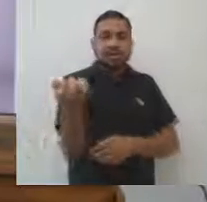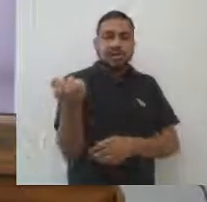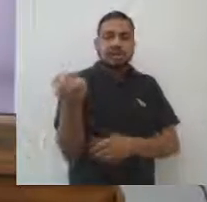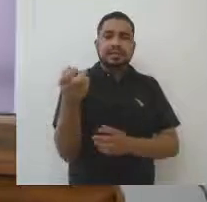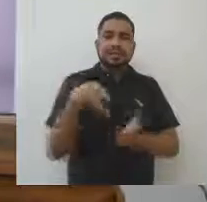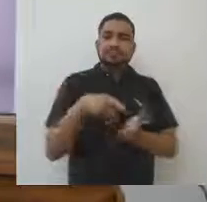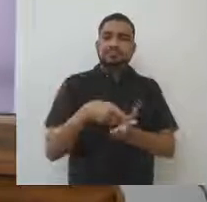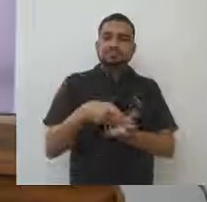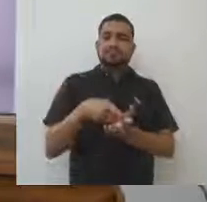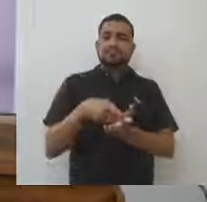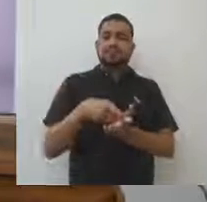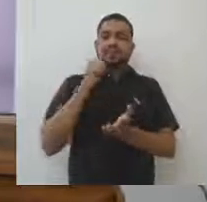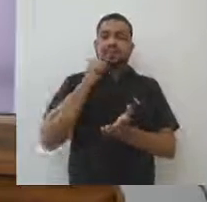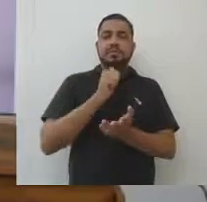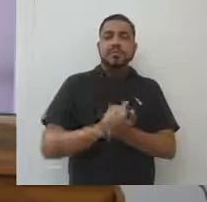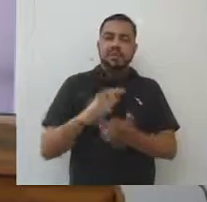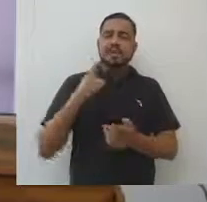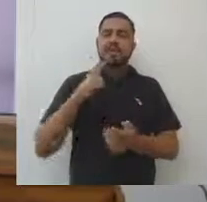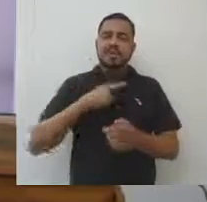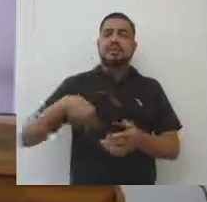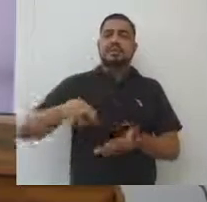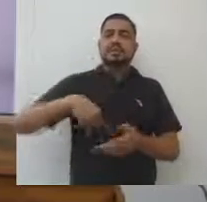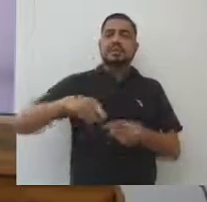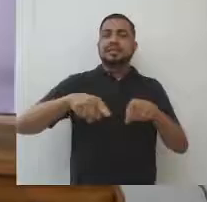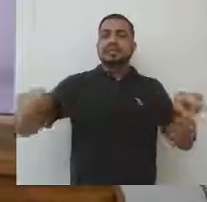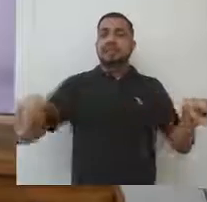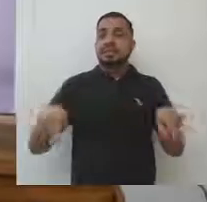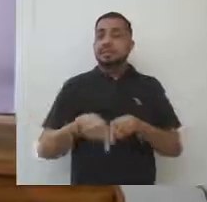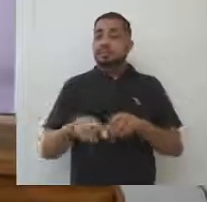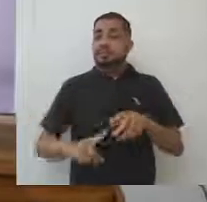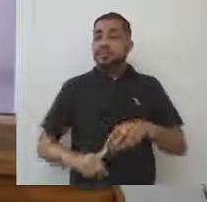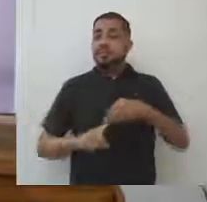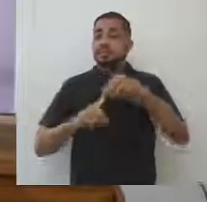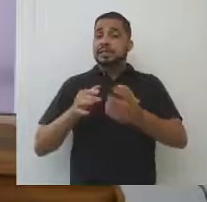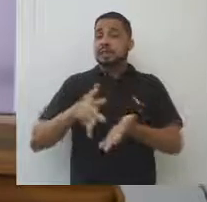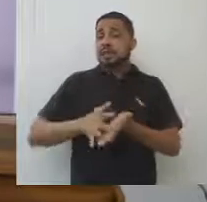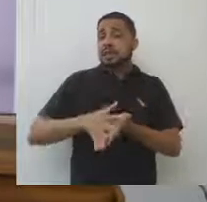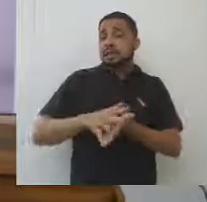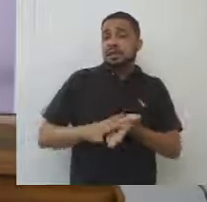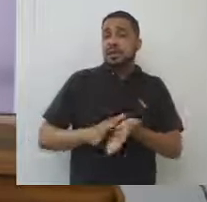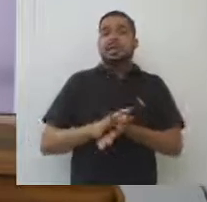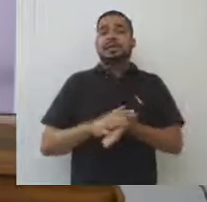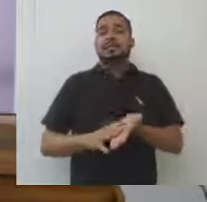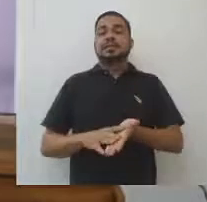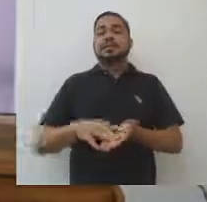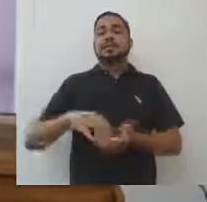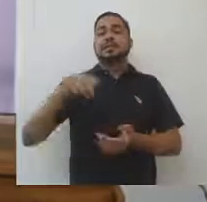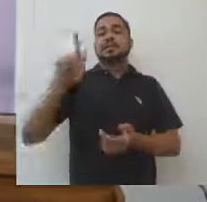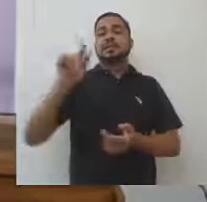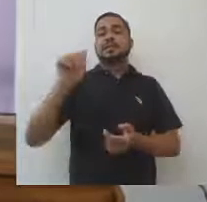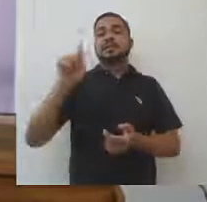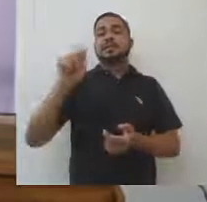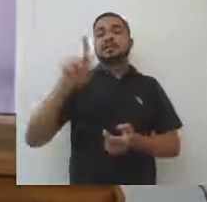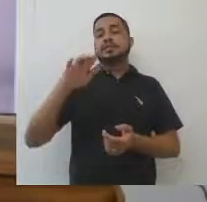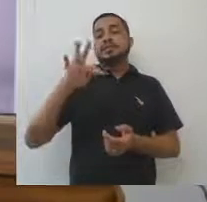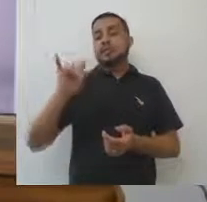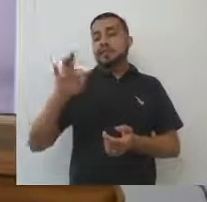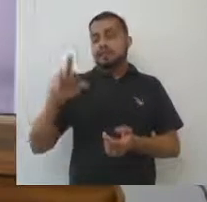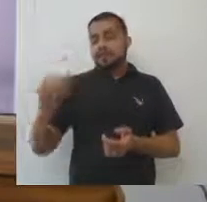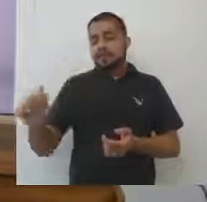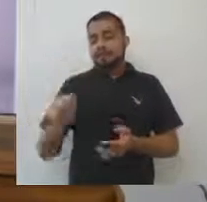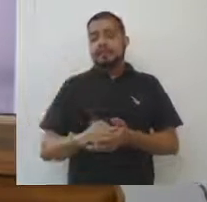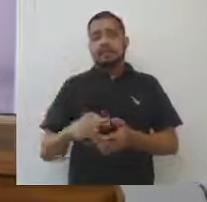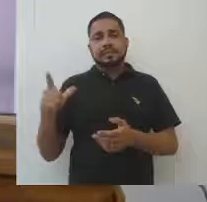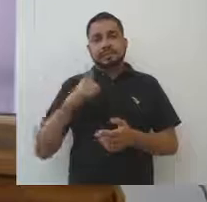na dança de salão isso daí. Principalmente no samba de gafieira, que é tipicamente da Lapa. Então, ele